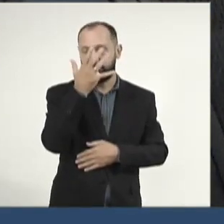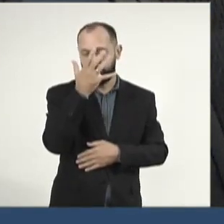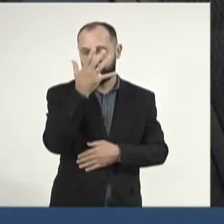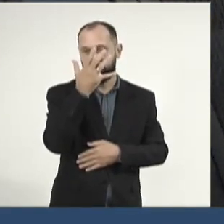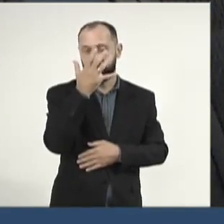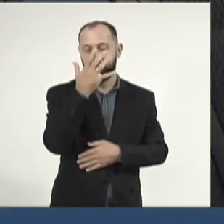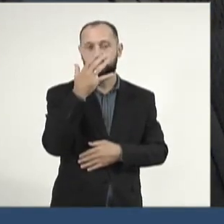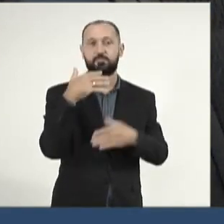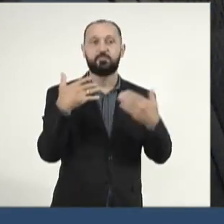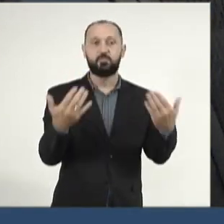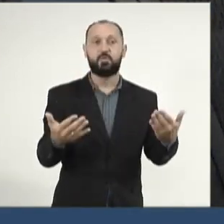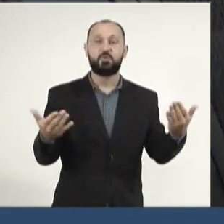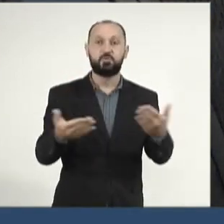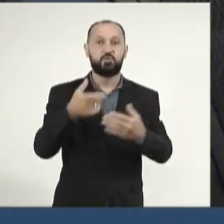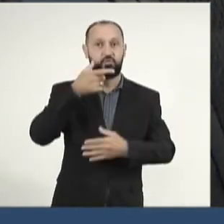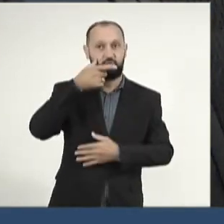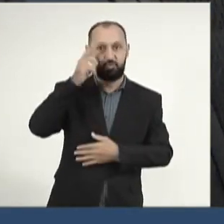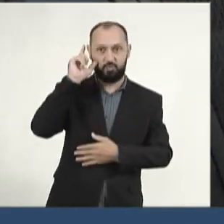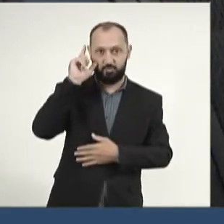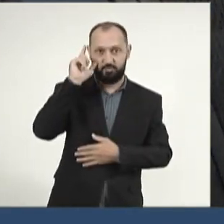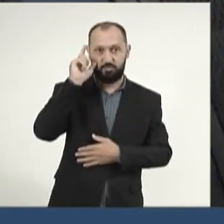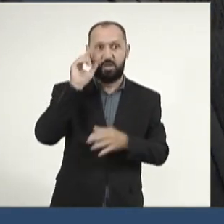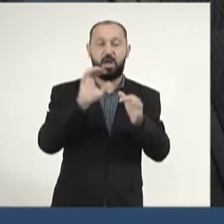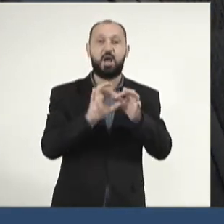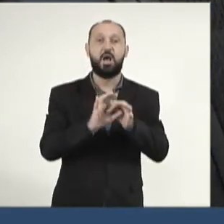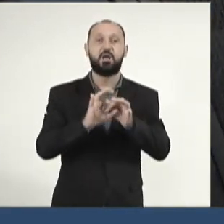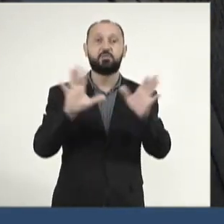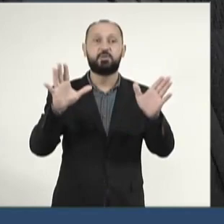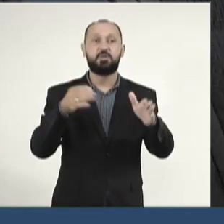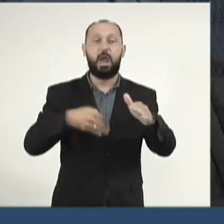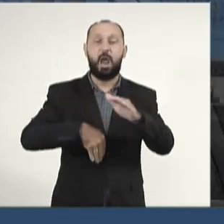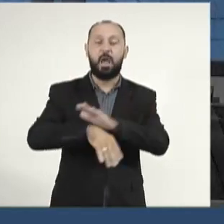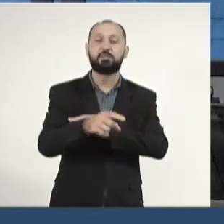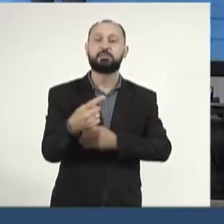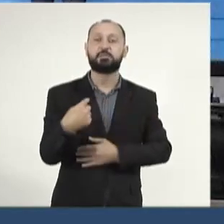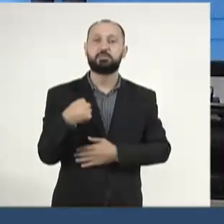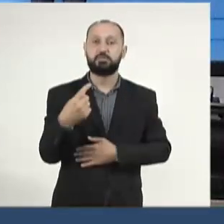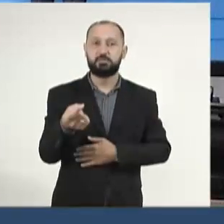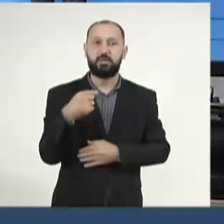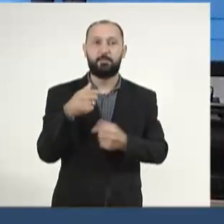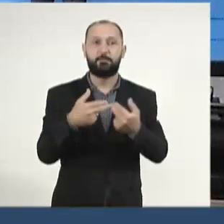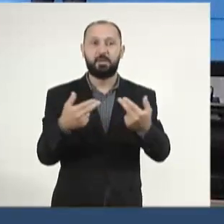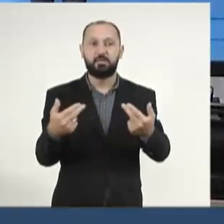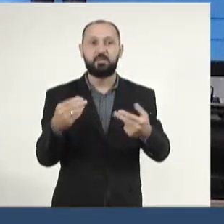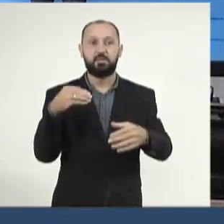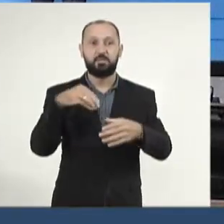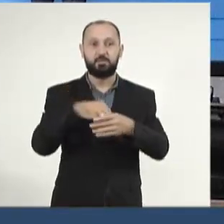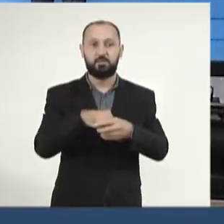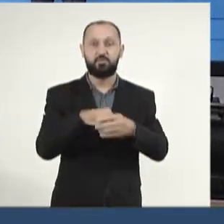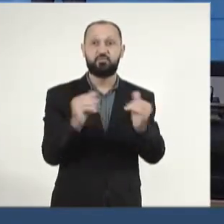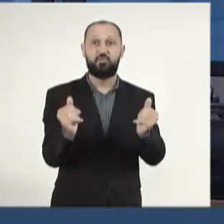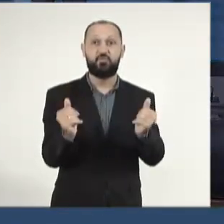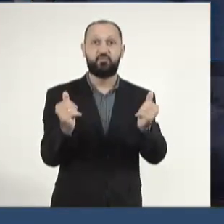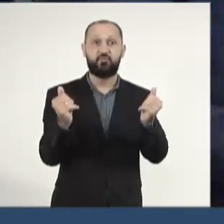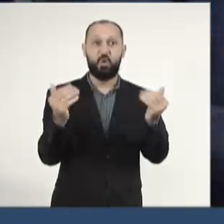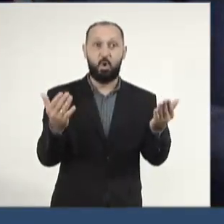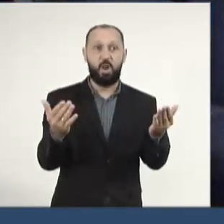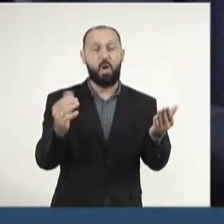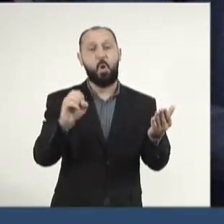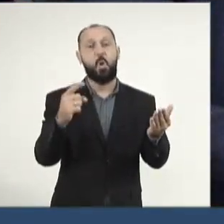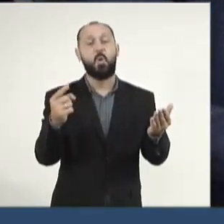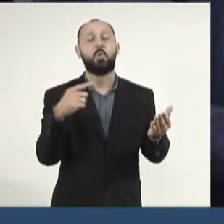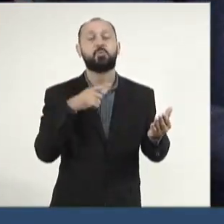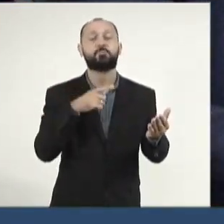de 2024, portanto, de ontem, autoriza a entrada e saída de bens precedentes do exterior ou a